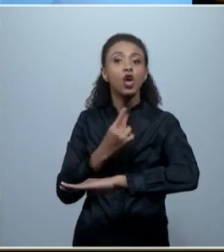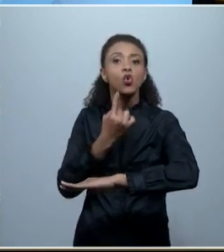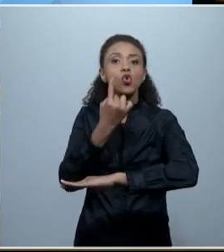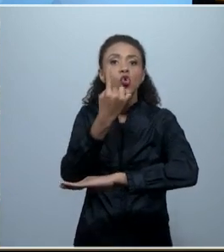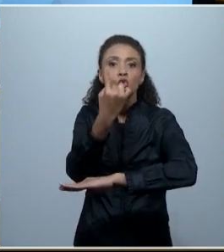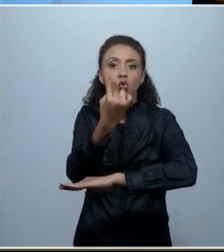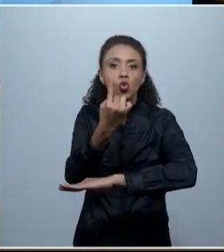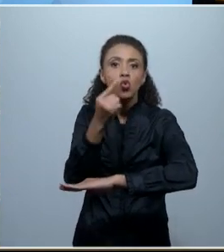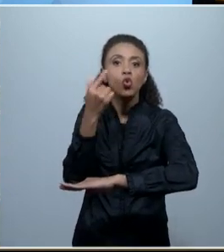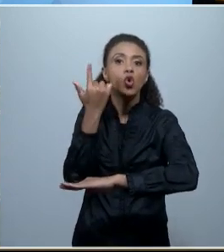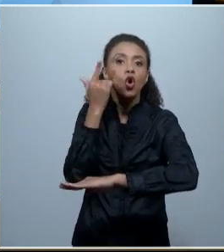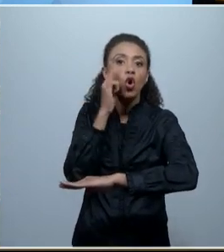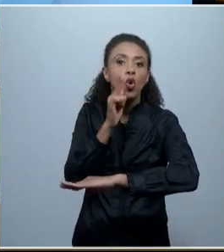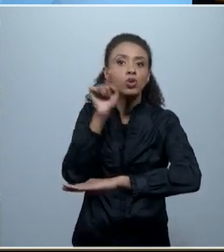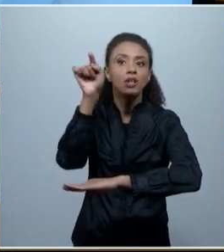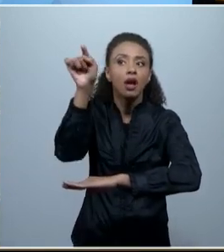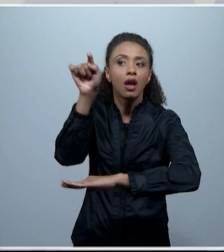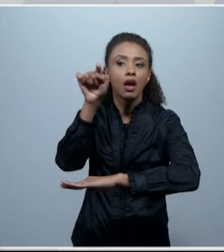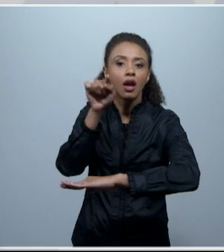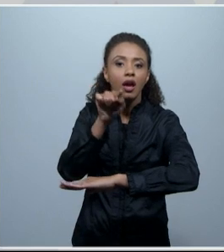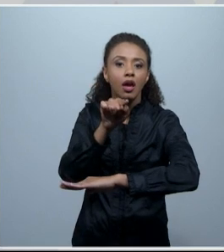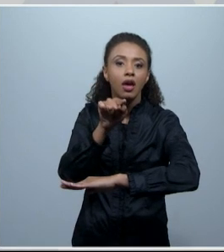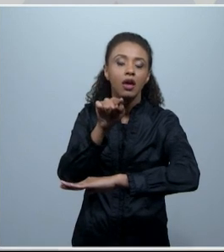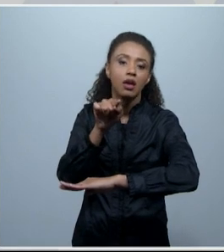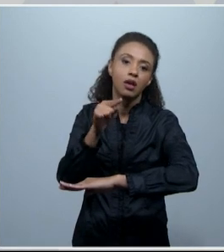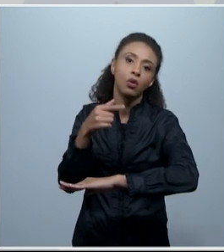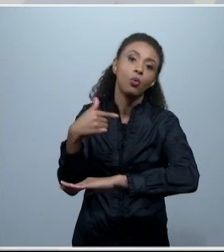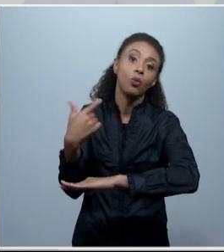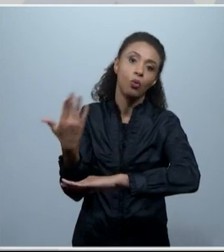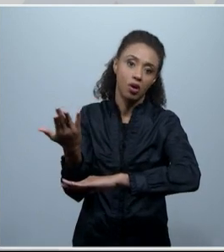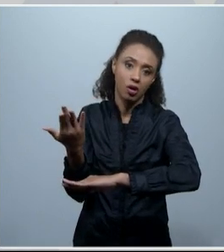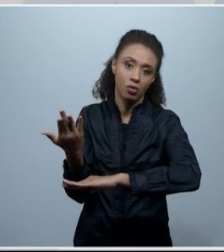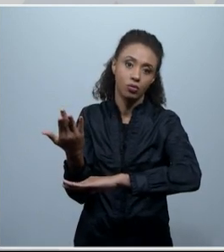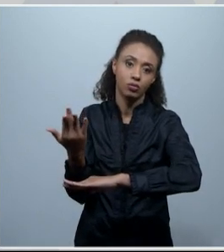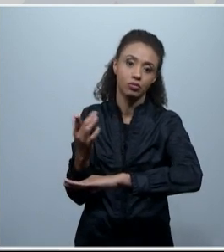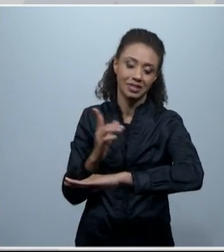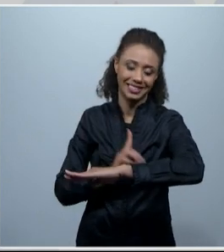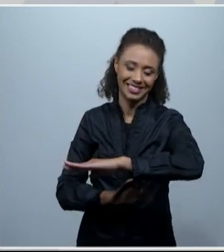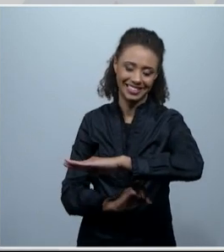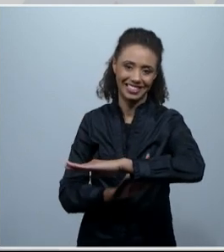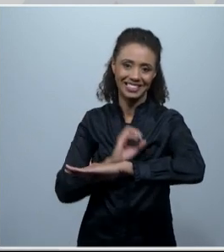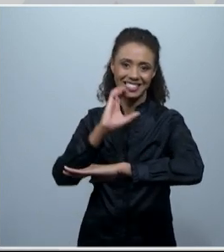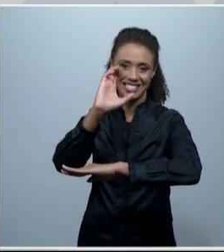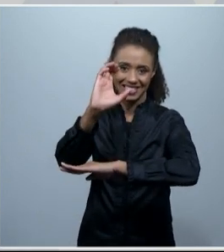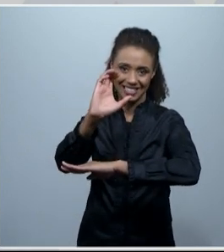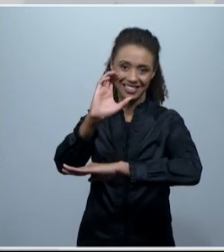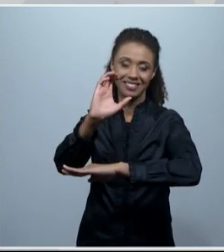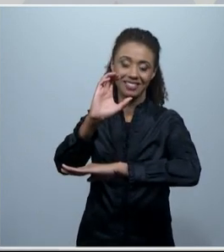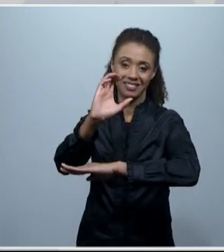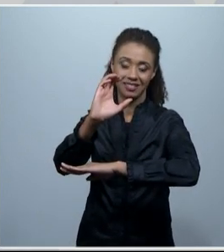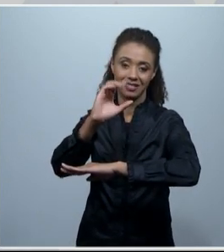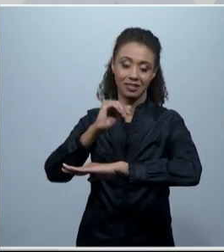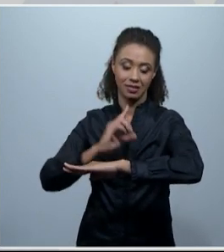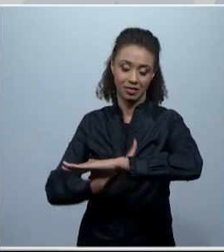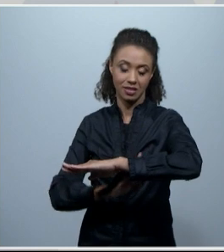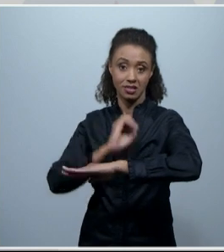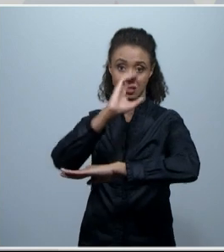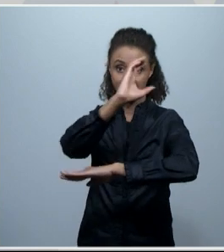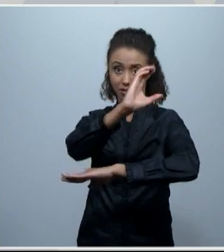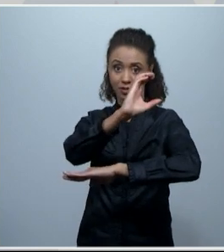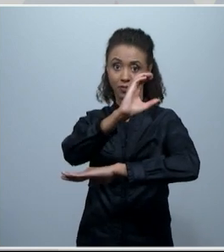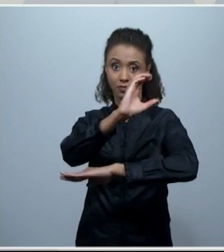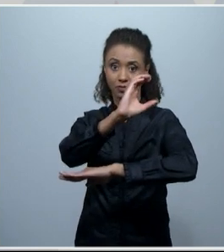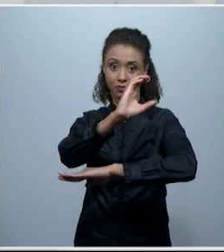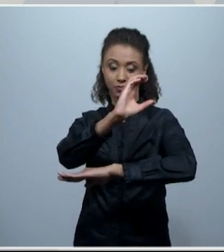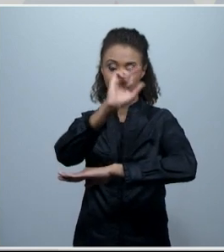ligando esses três pontos neste caso essa reta vai ser dc né dc é uma reta que